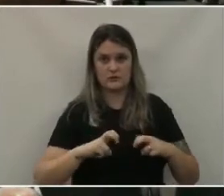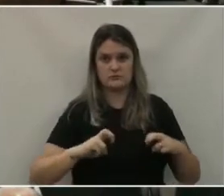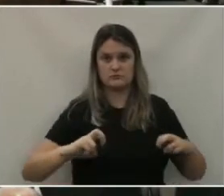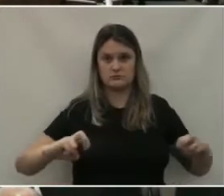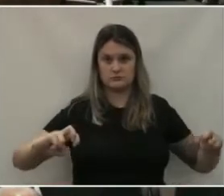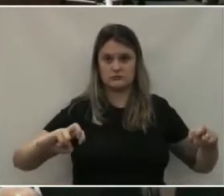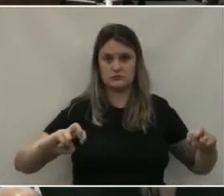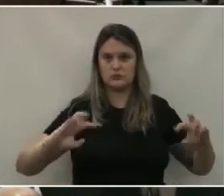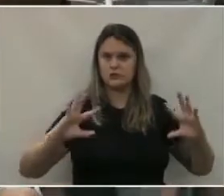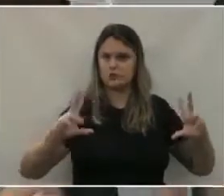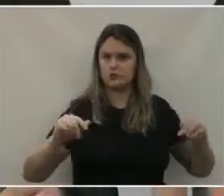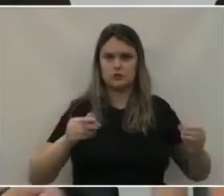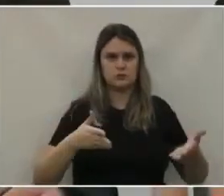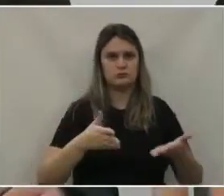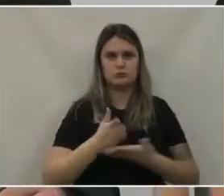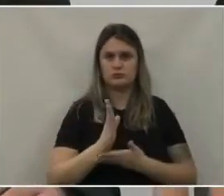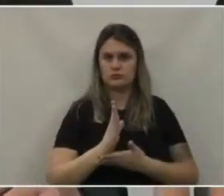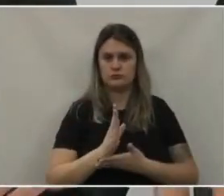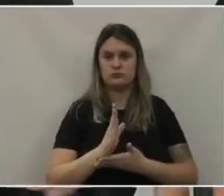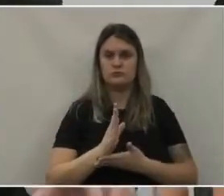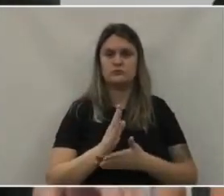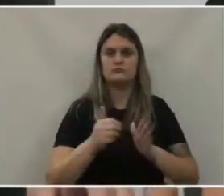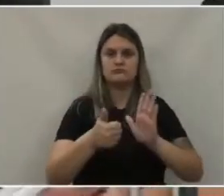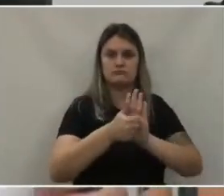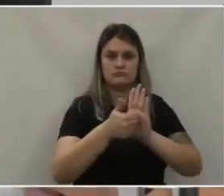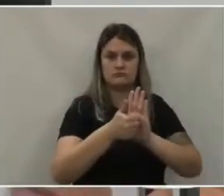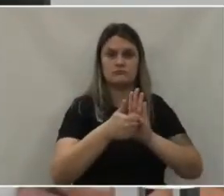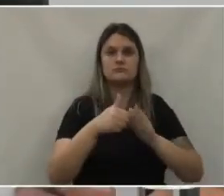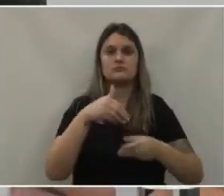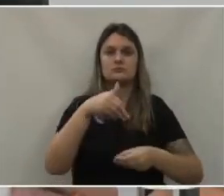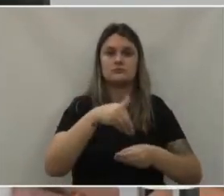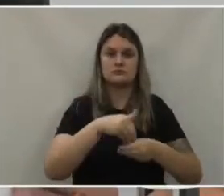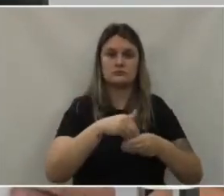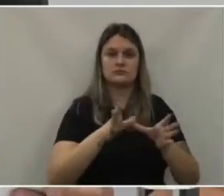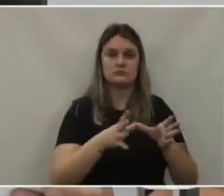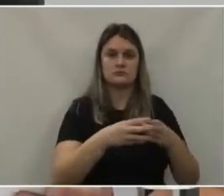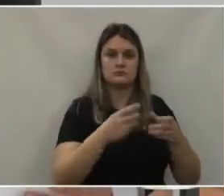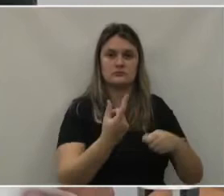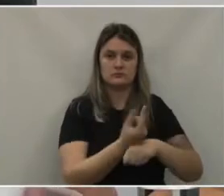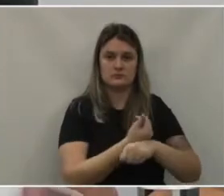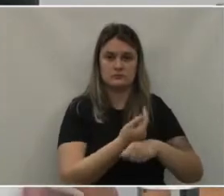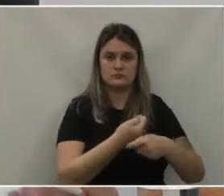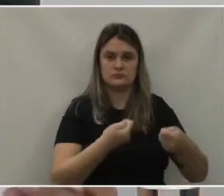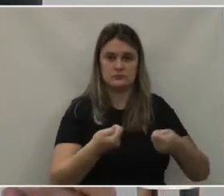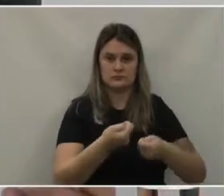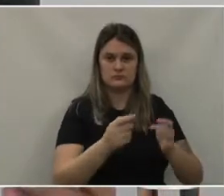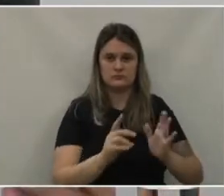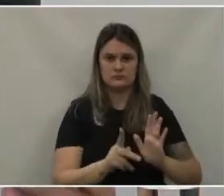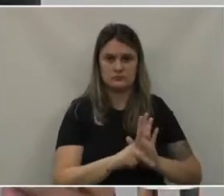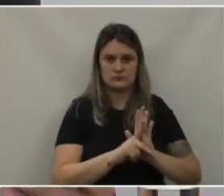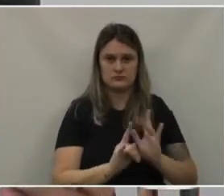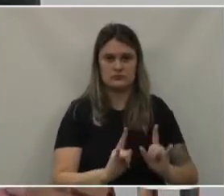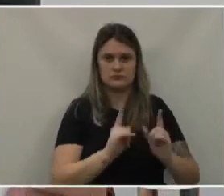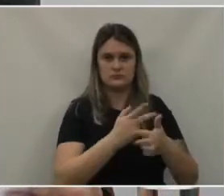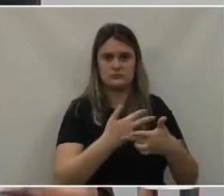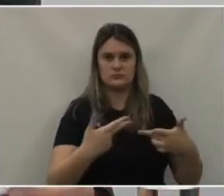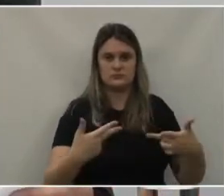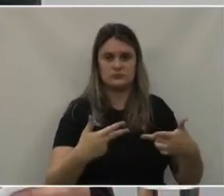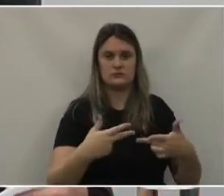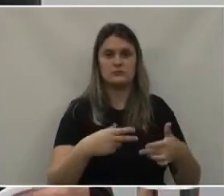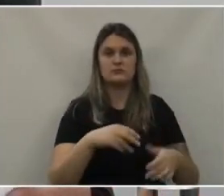estão. Aprovado o parecer fundamentado da Comissão de Finanças, Orçamento e Patrimônio, favorável ao projeto de lei ordinária de